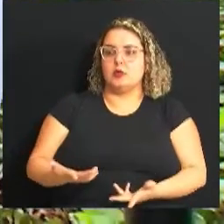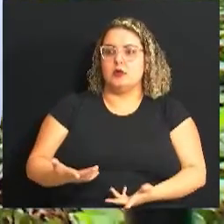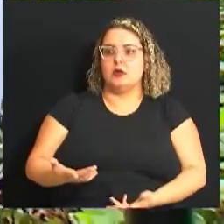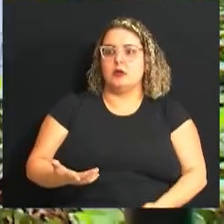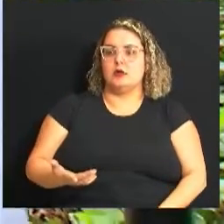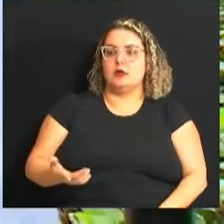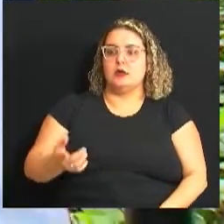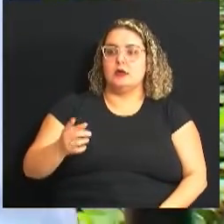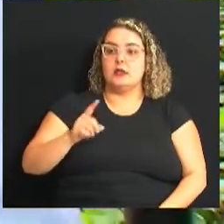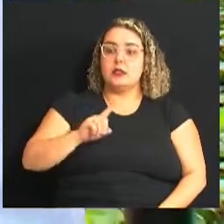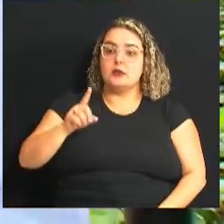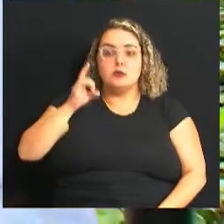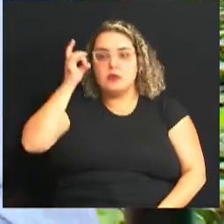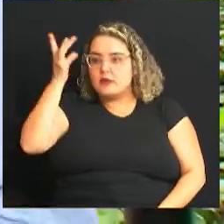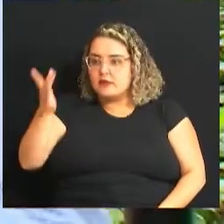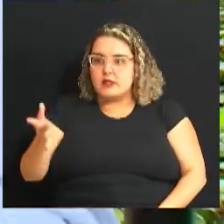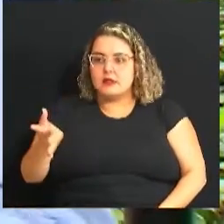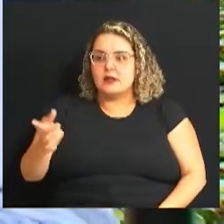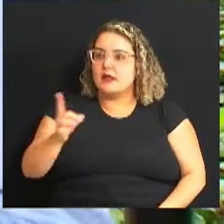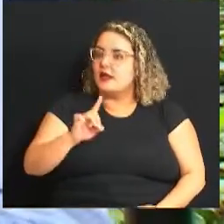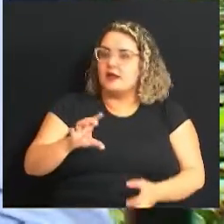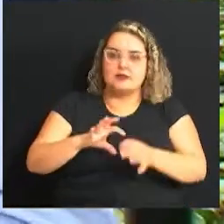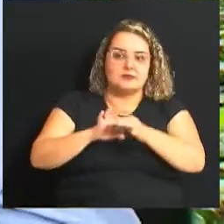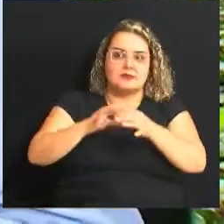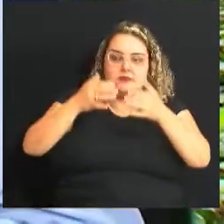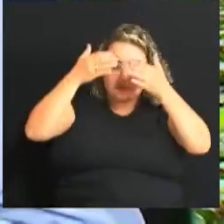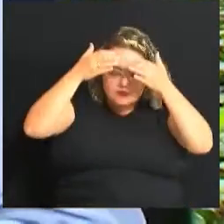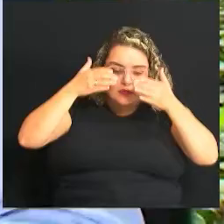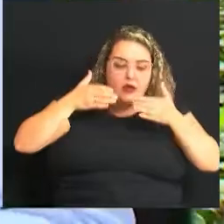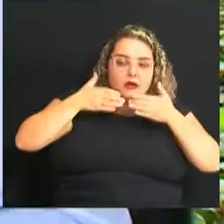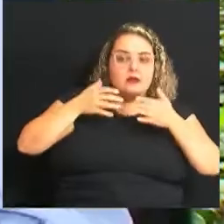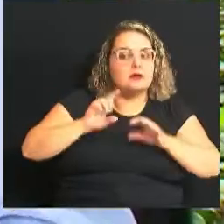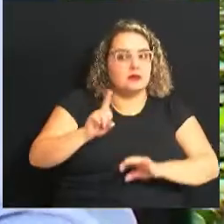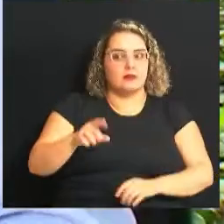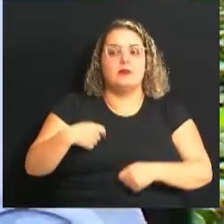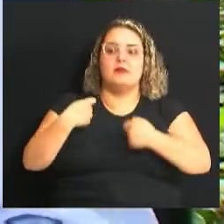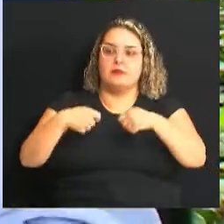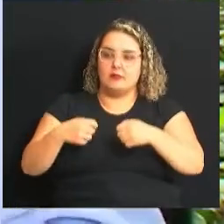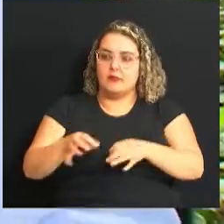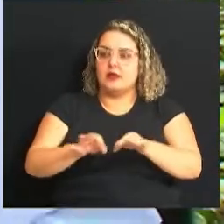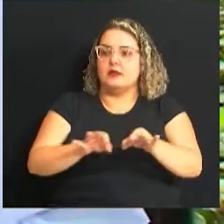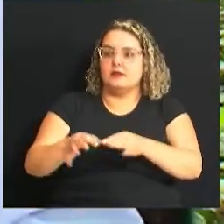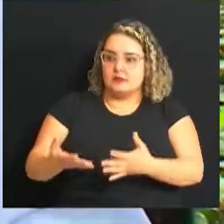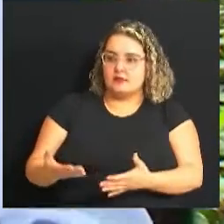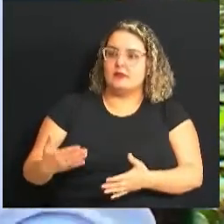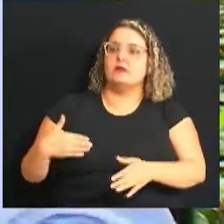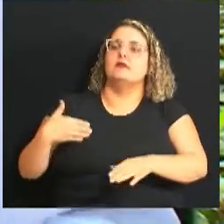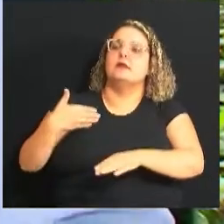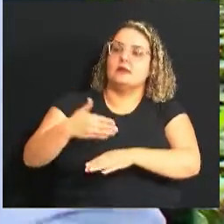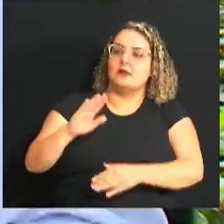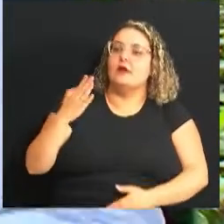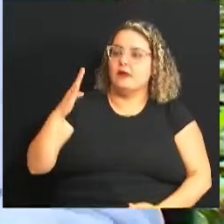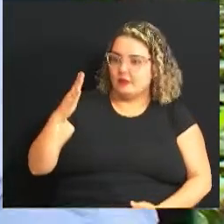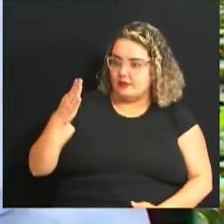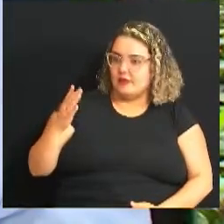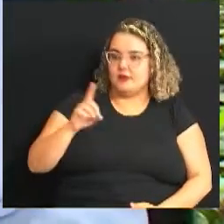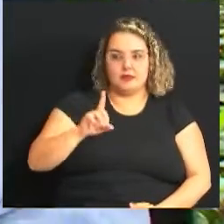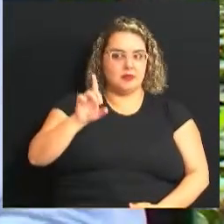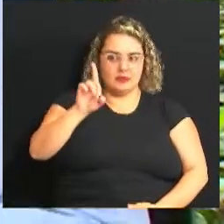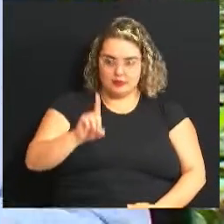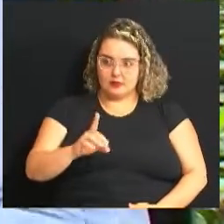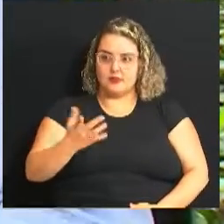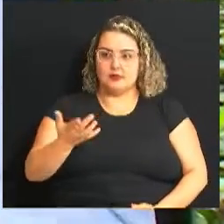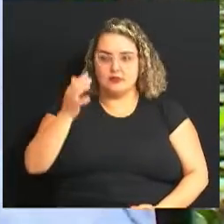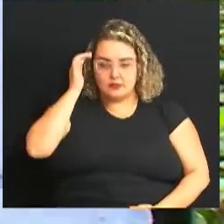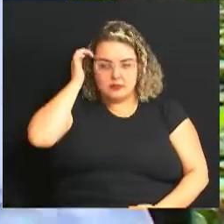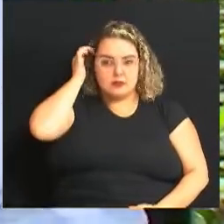aparelho de pegar animais na cabeça. Então tem que preparar, e nessa hora eu entro como biólogo, não como diretor, e vou